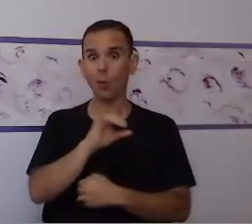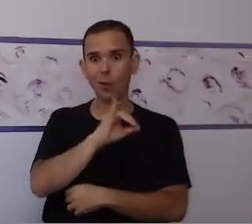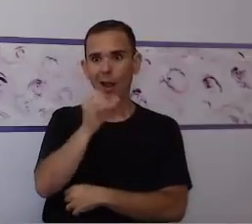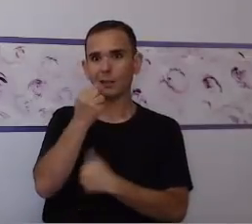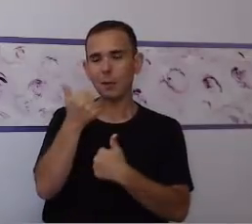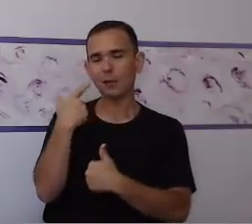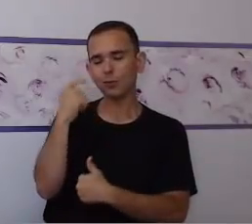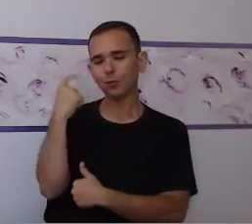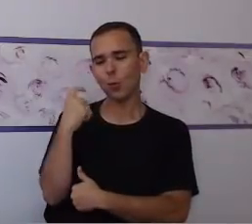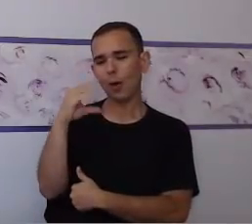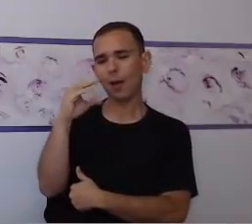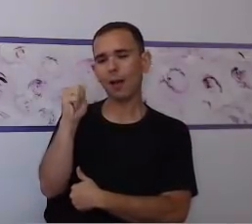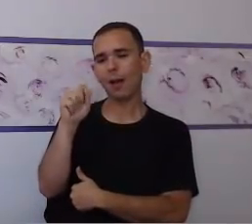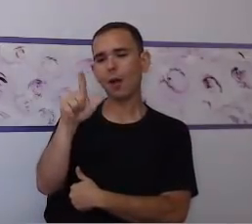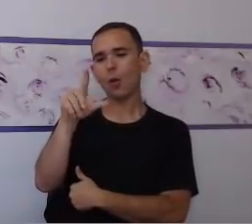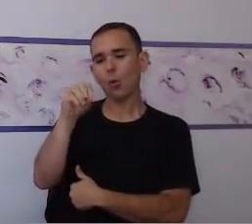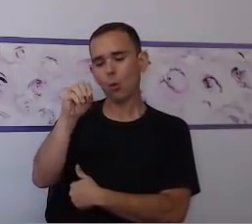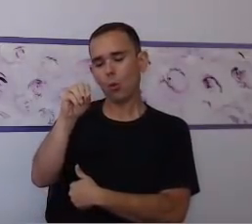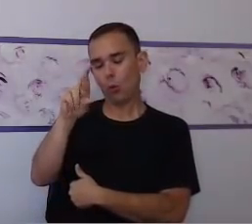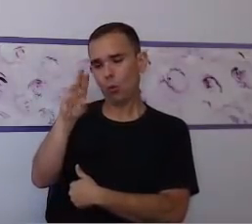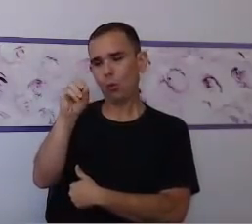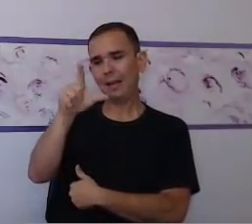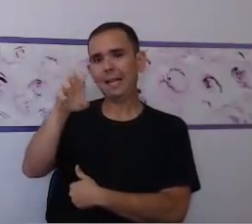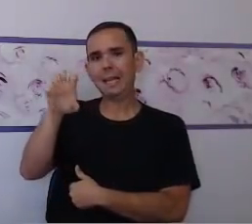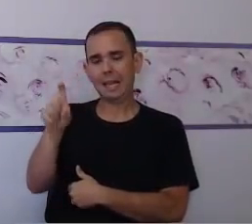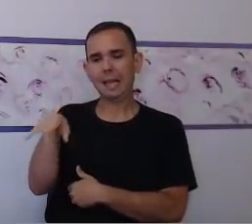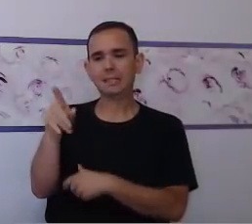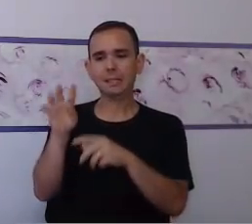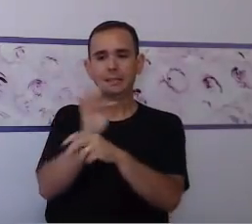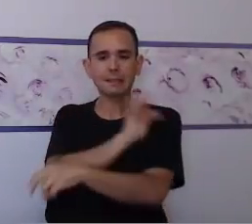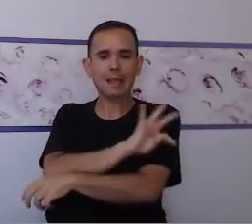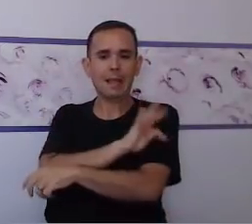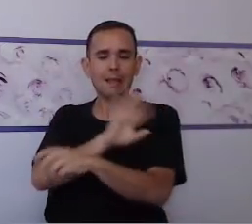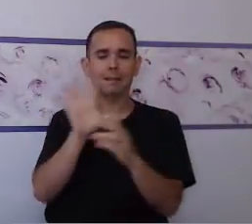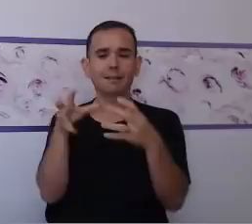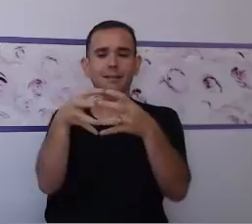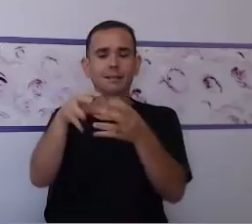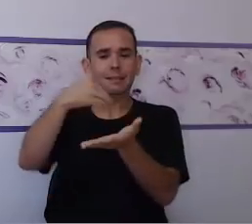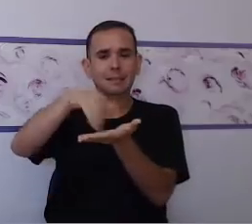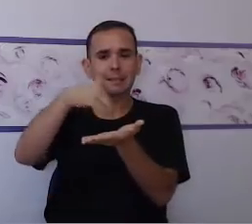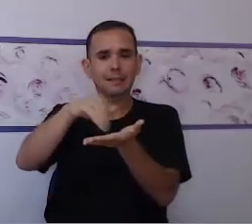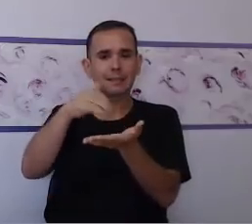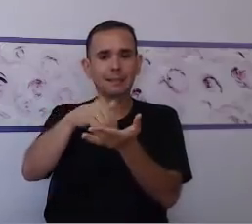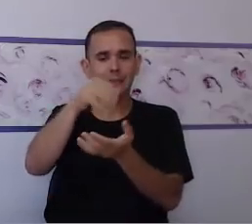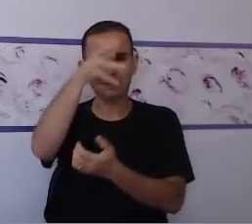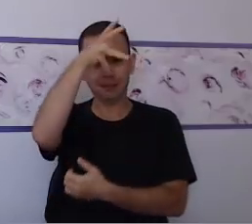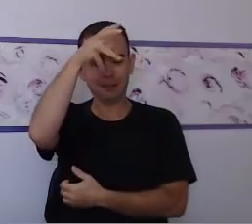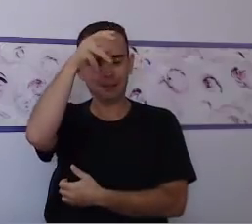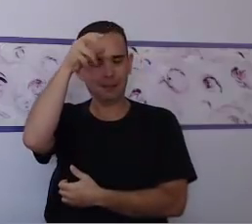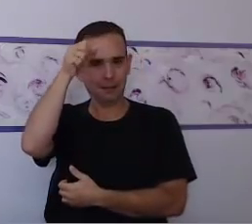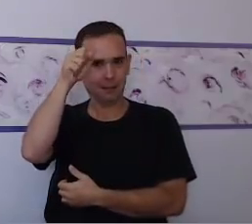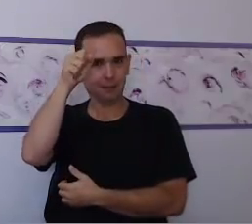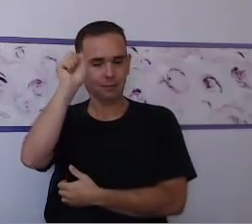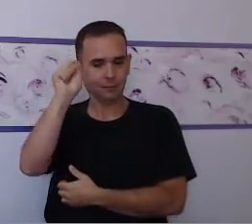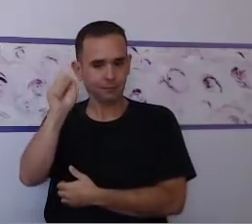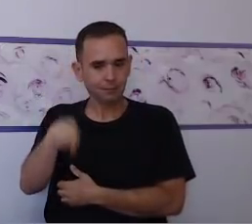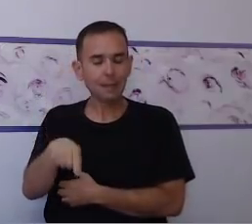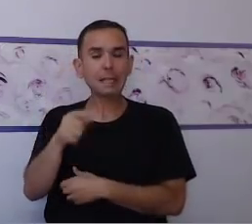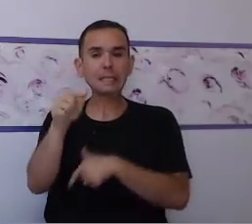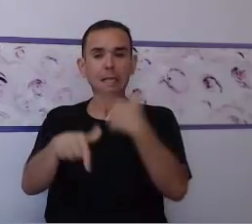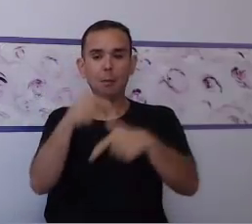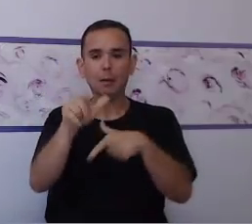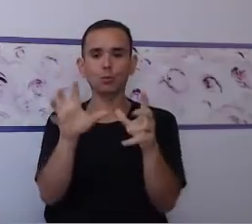Olá, sou Caroline Xavier, também sou técnica desta secretaria, da equipe de tecnologia assistiva, então trabalhamos na divisão de